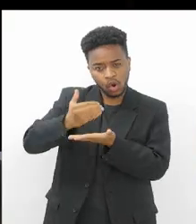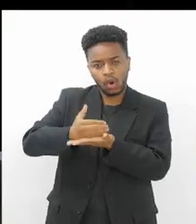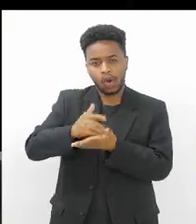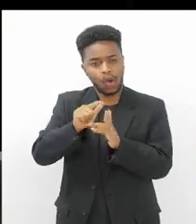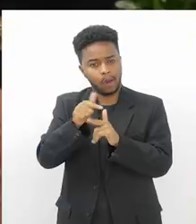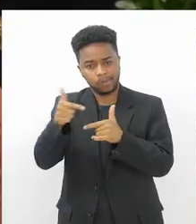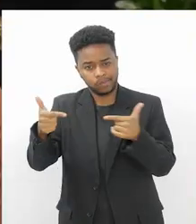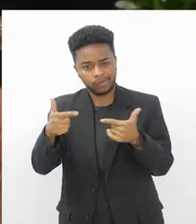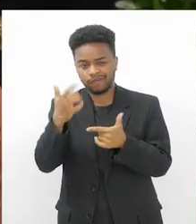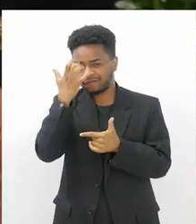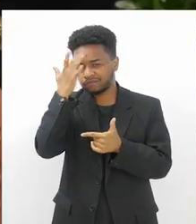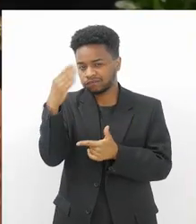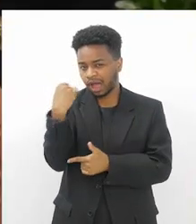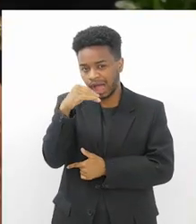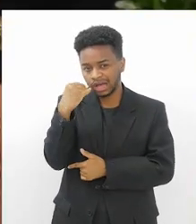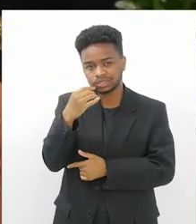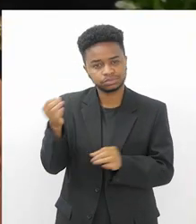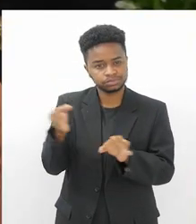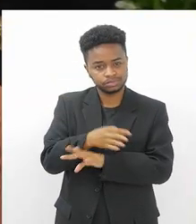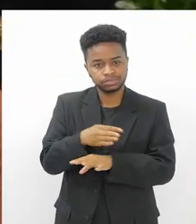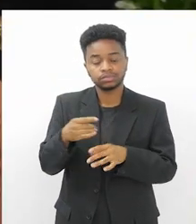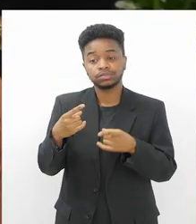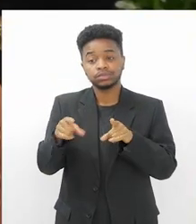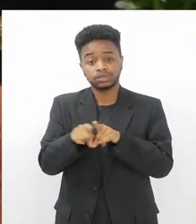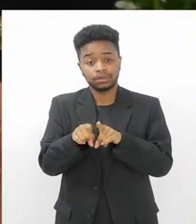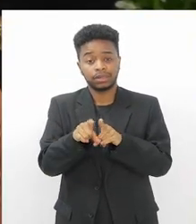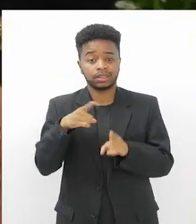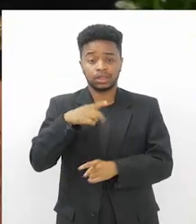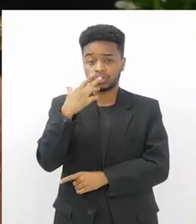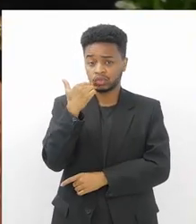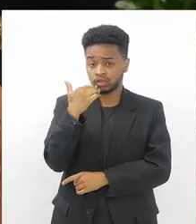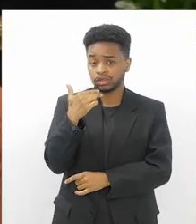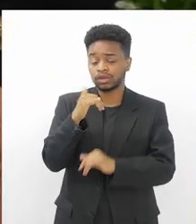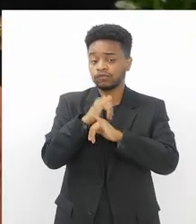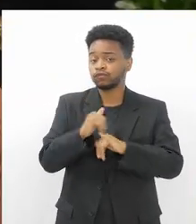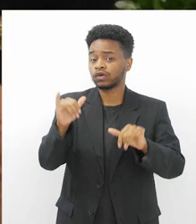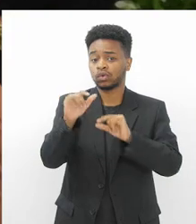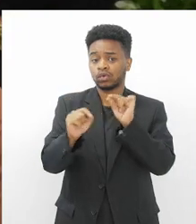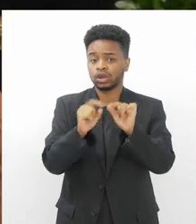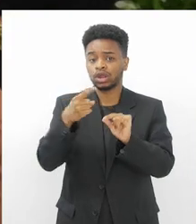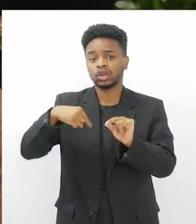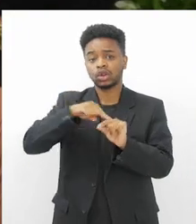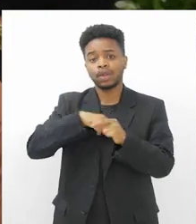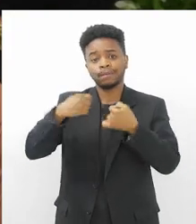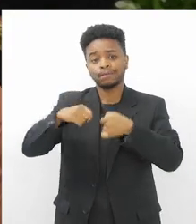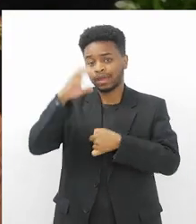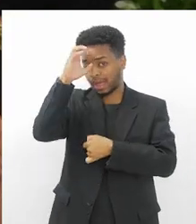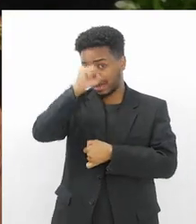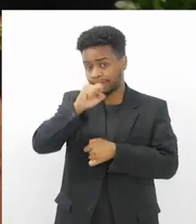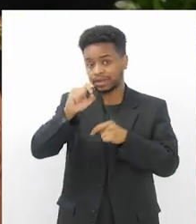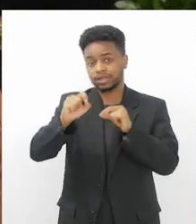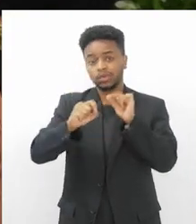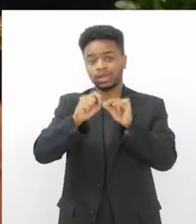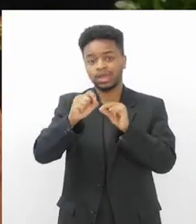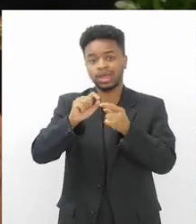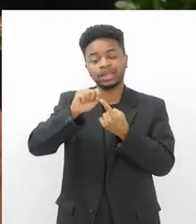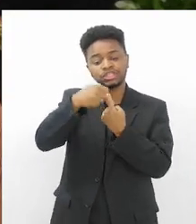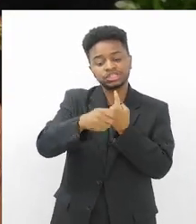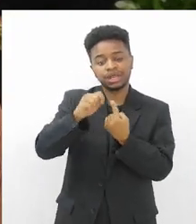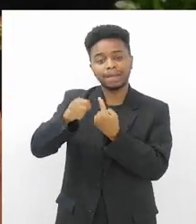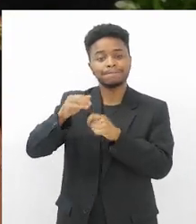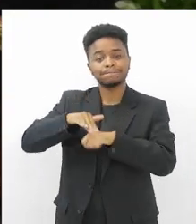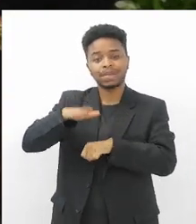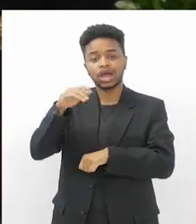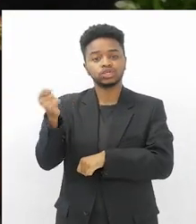enfim, essas comidas prontas, semi-processadas. Né? Mais fáceis. Exatamente. Tem, muito médico até fala isso, nutricionista fala muito isso, né? Que a gente tem que